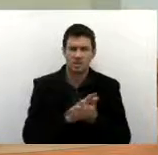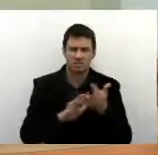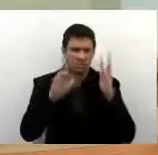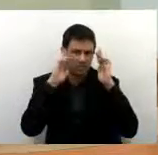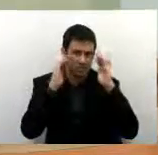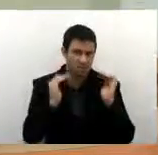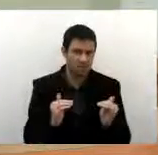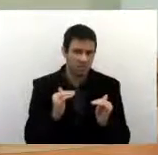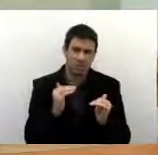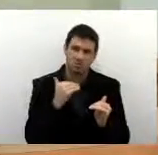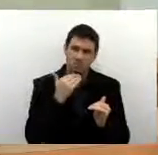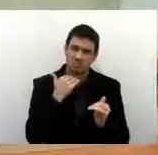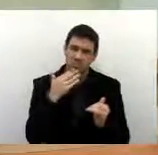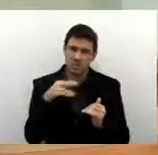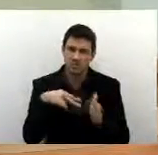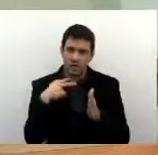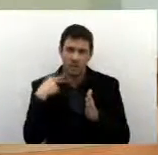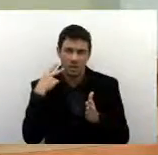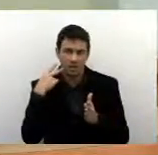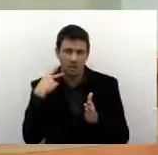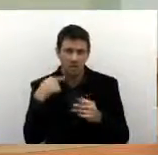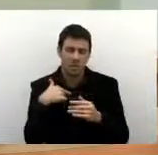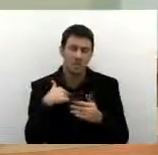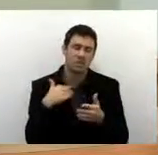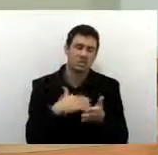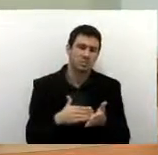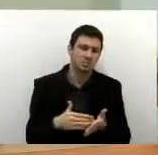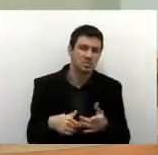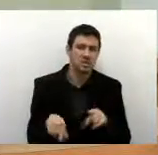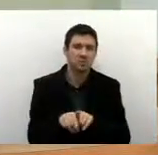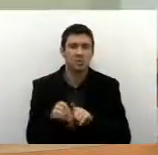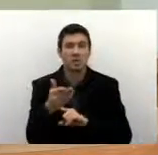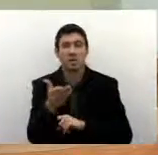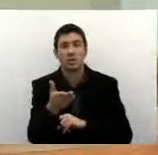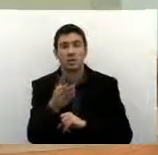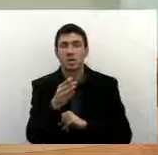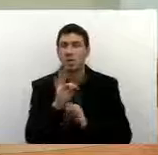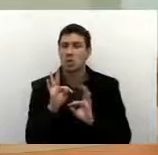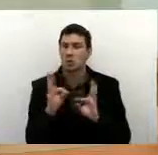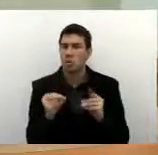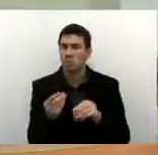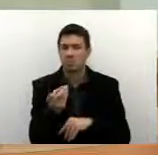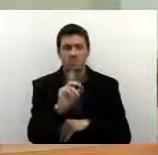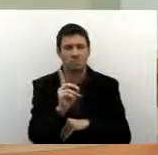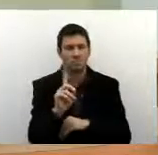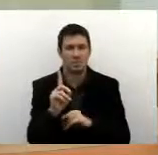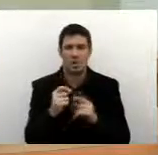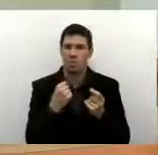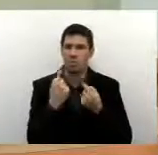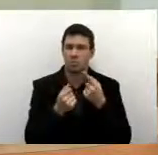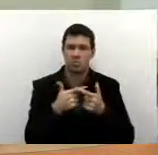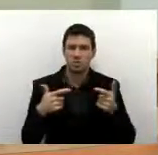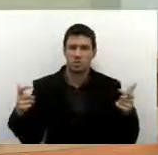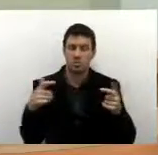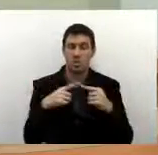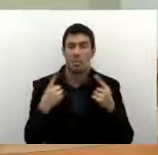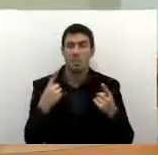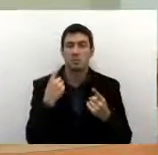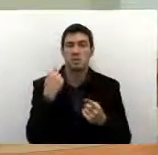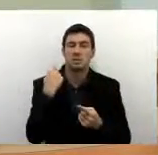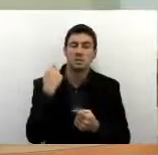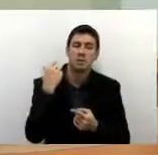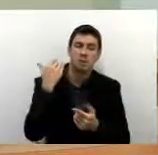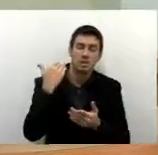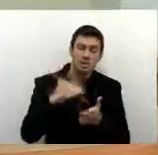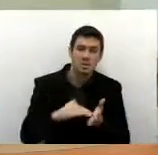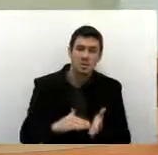nem com a secretaria de Vossa Excelência. É óbvio que não são todos, não estamos aqui generalizando, porém, alguns